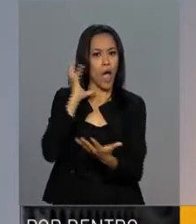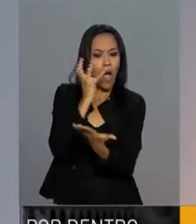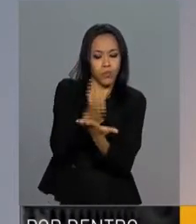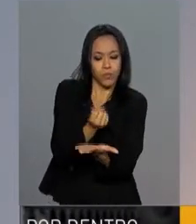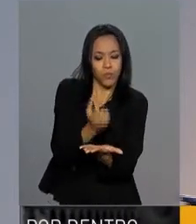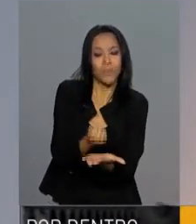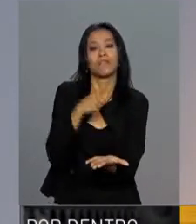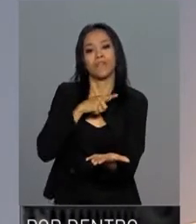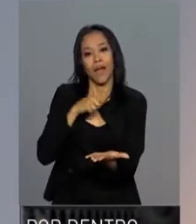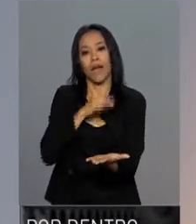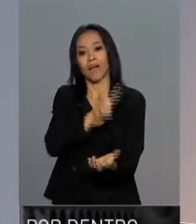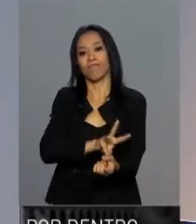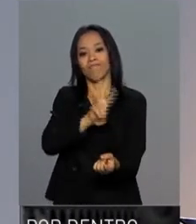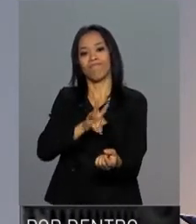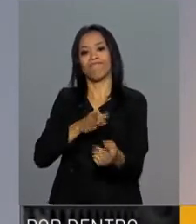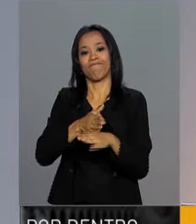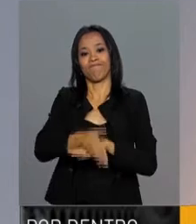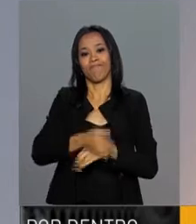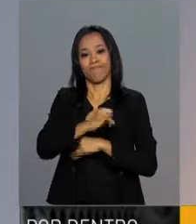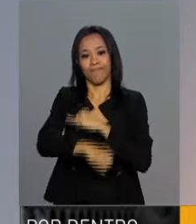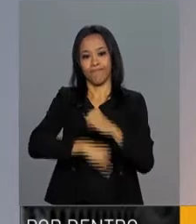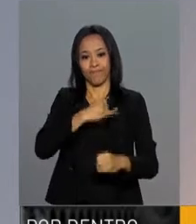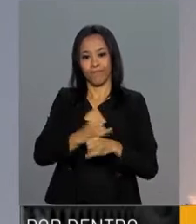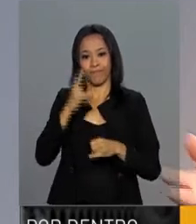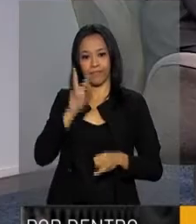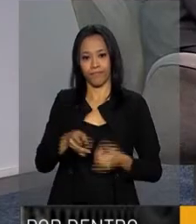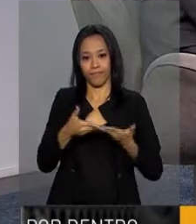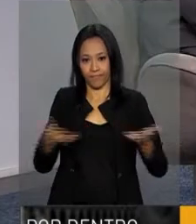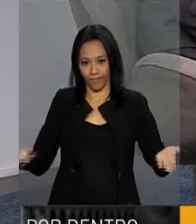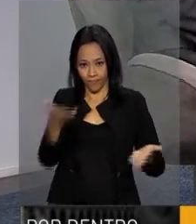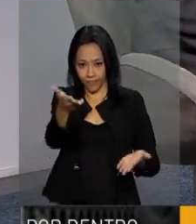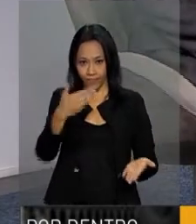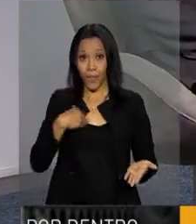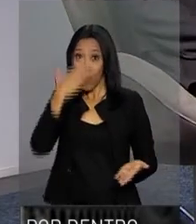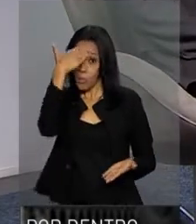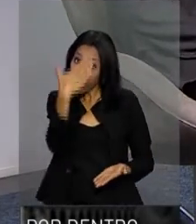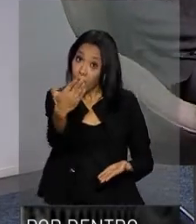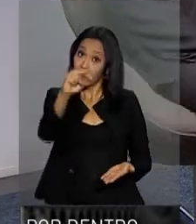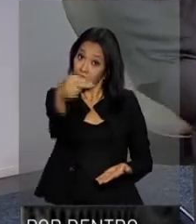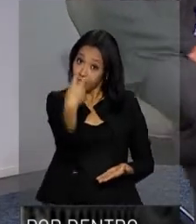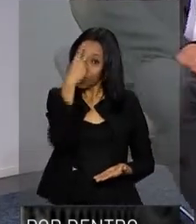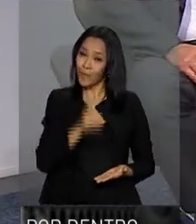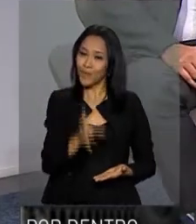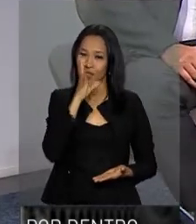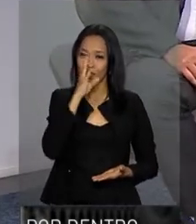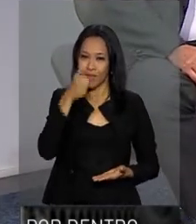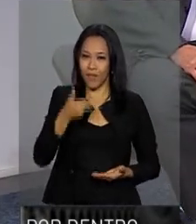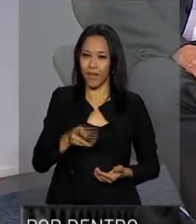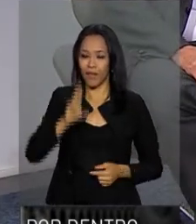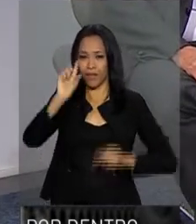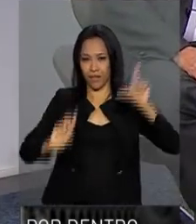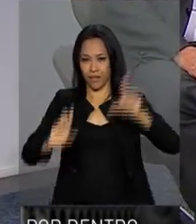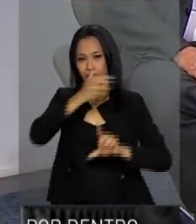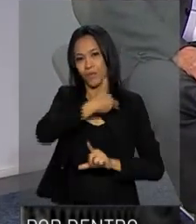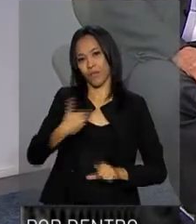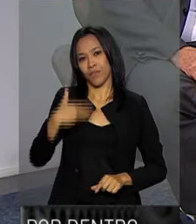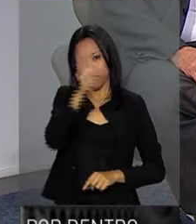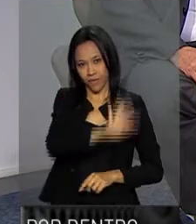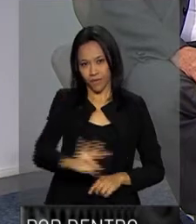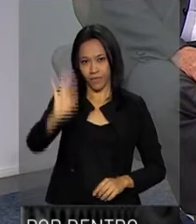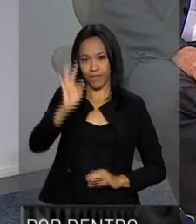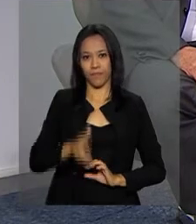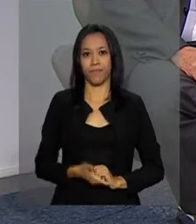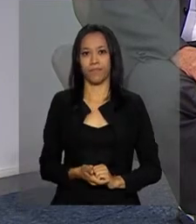disponível no site da rede nacional de rádio muito obrigada pela companhia continue com a gente aqui na nbr a tv do governo